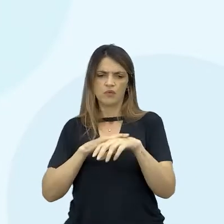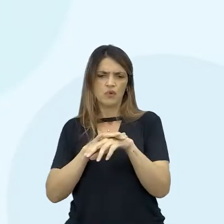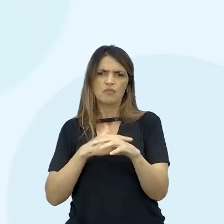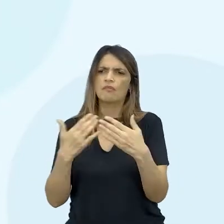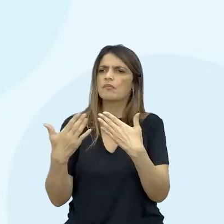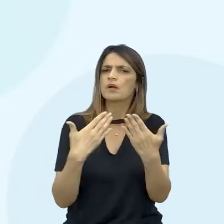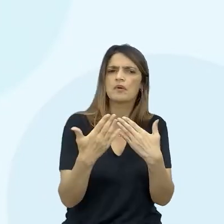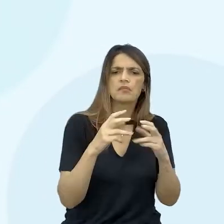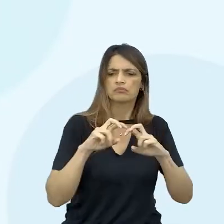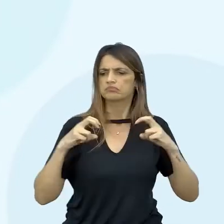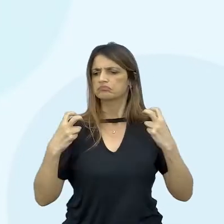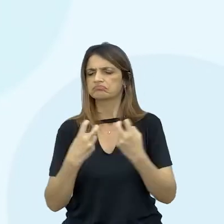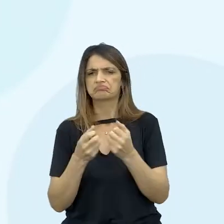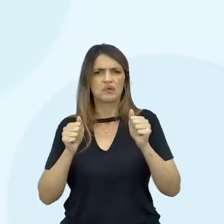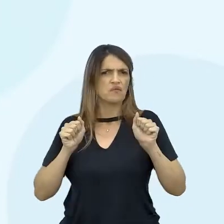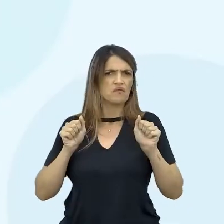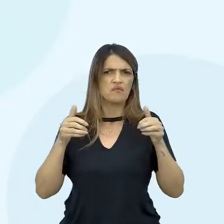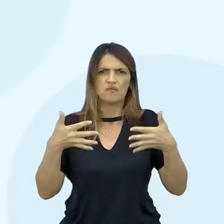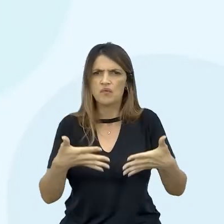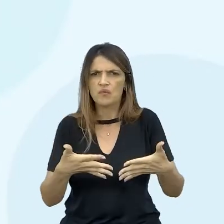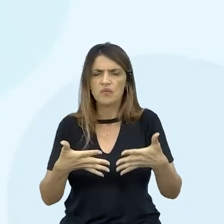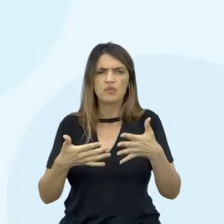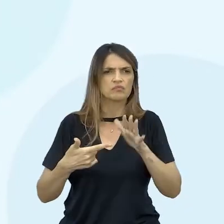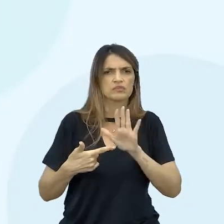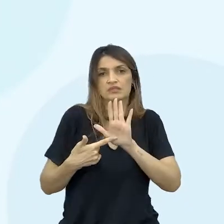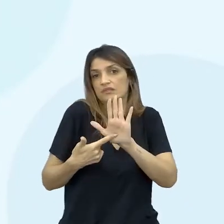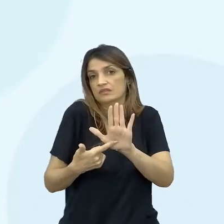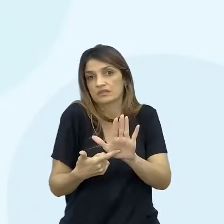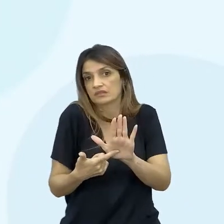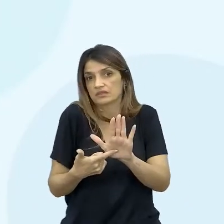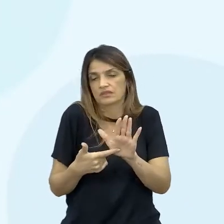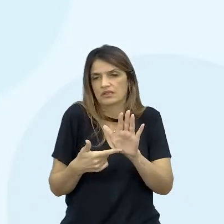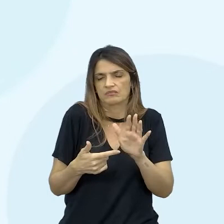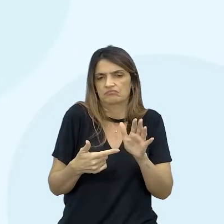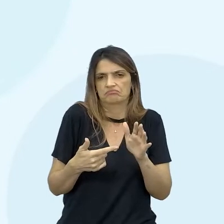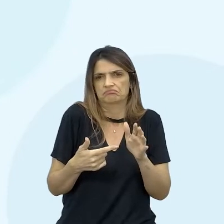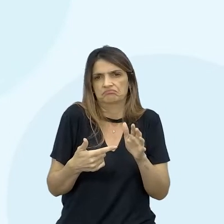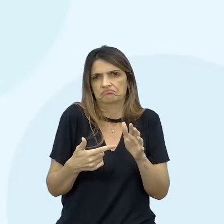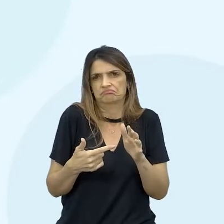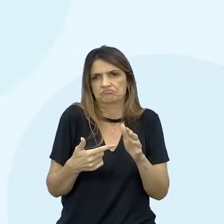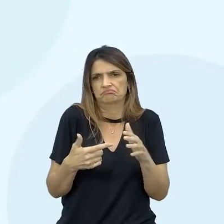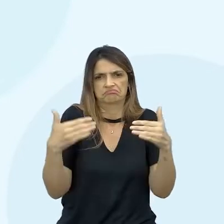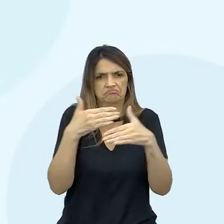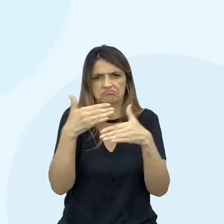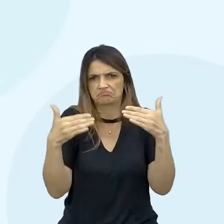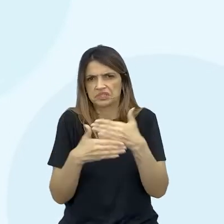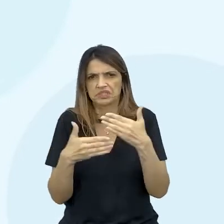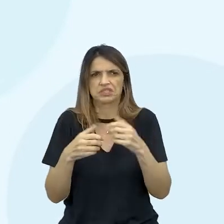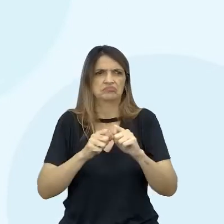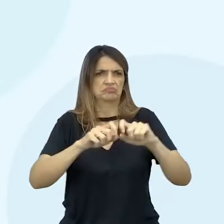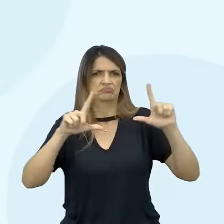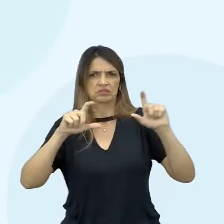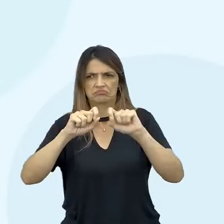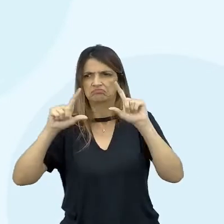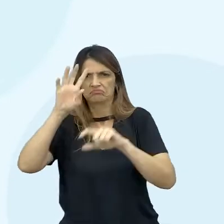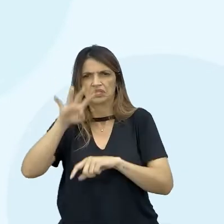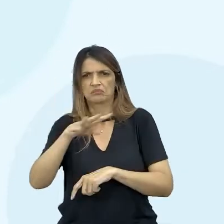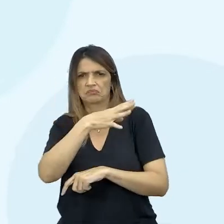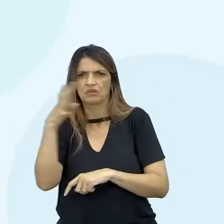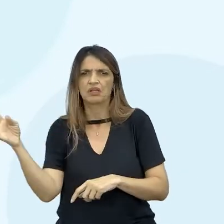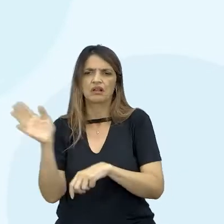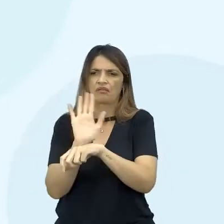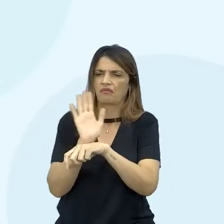conversa ou um fórum, apresentações utilizando meios digitais, slides, tabelas, vídeos ou outras